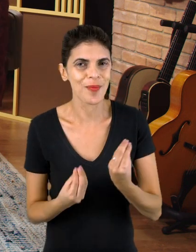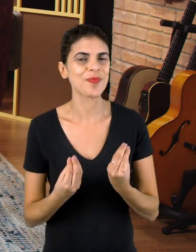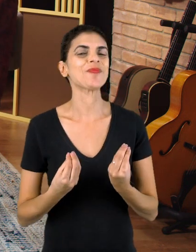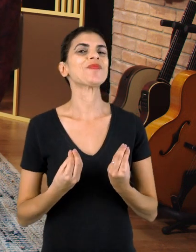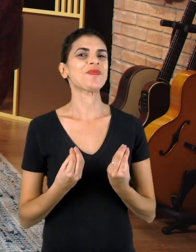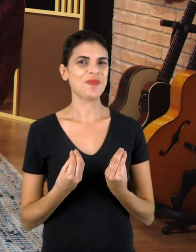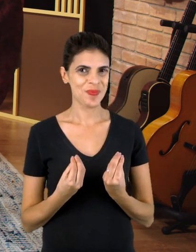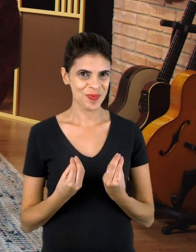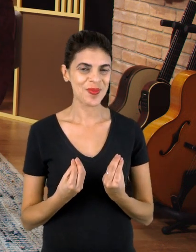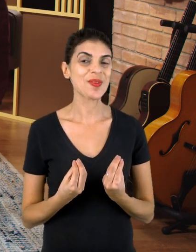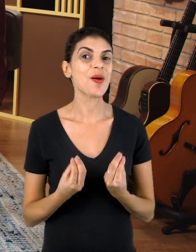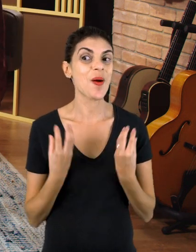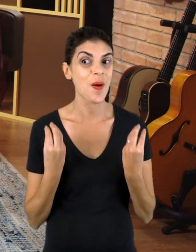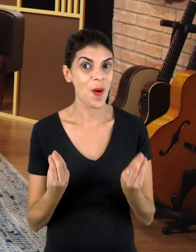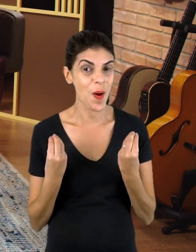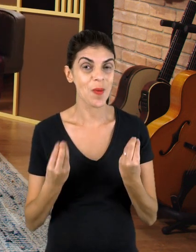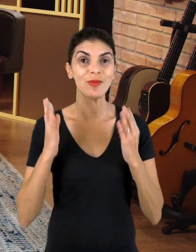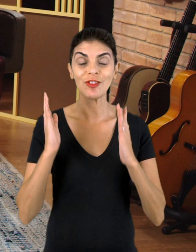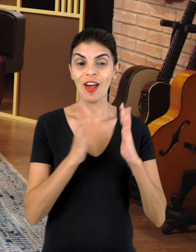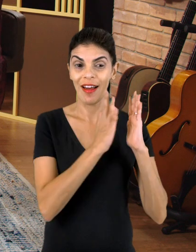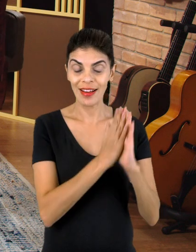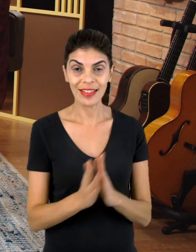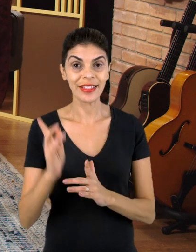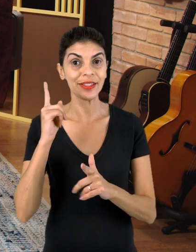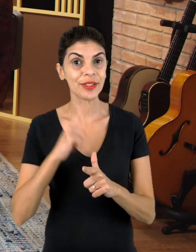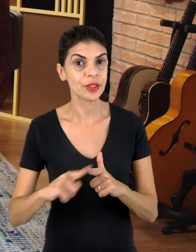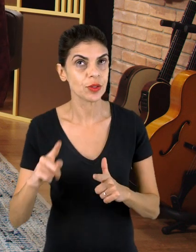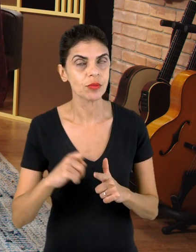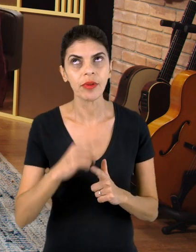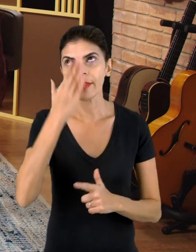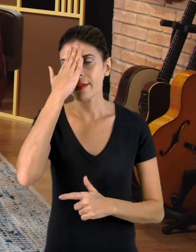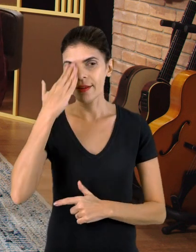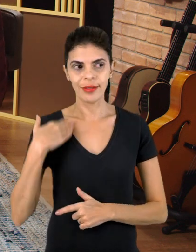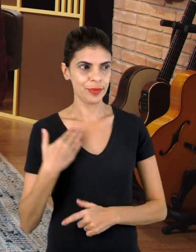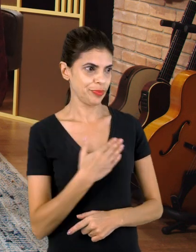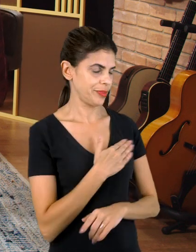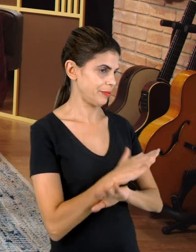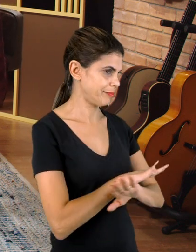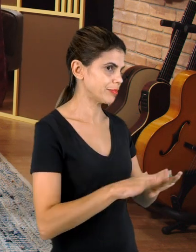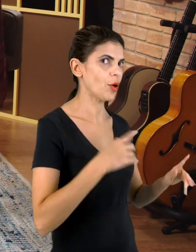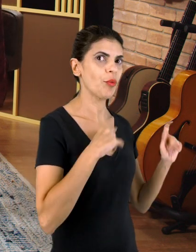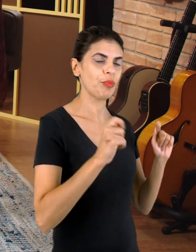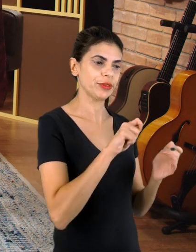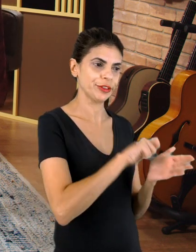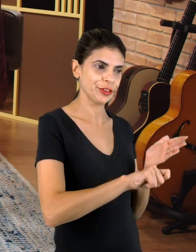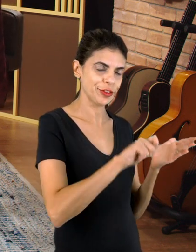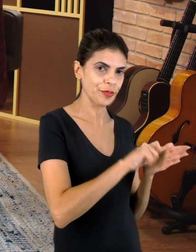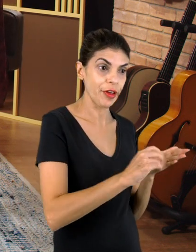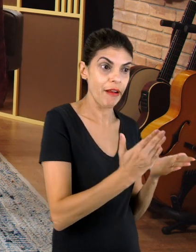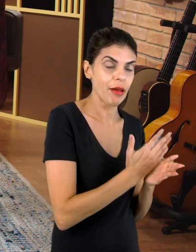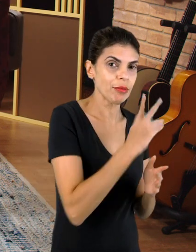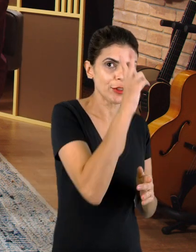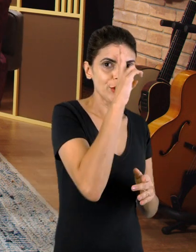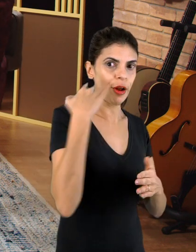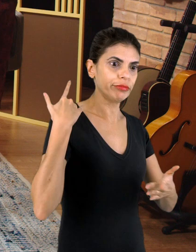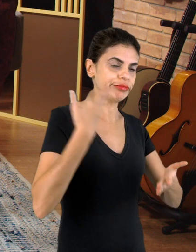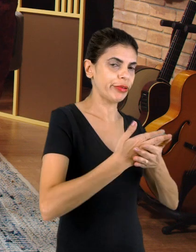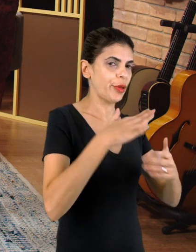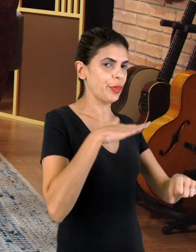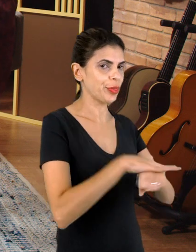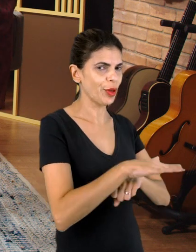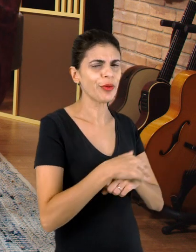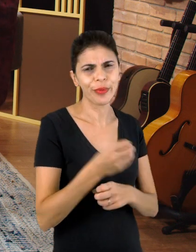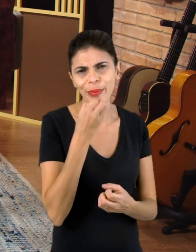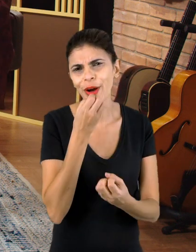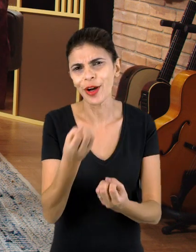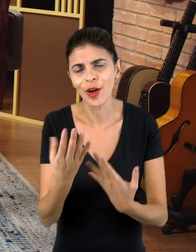medo, não, medo, medo. Pode... Já passou alguma situação? Bom, Deus me livre, socorro. Eu posso escrever um livro sobre as histórias da noite, assim, não eu só as minhas,